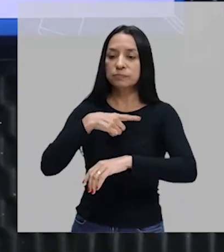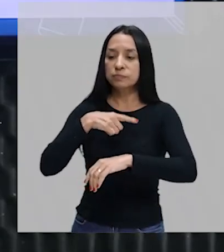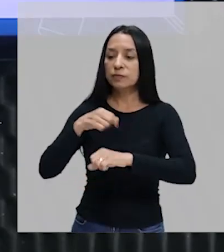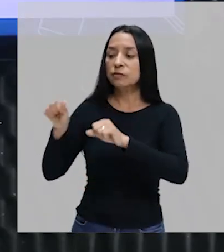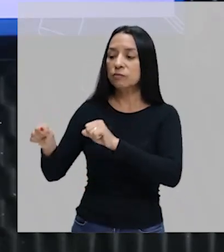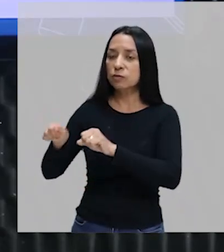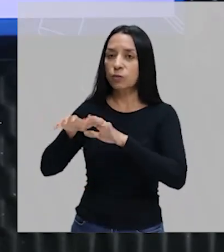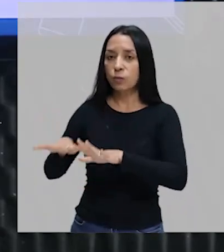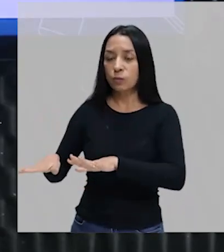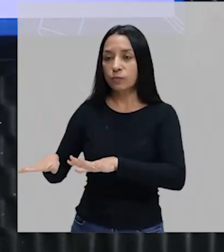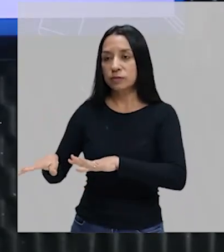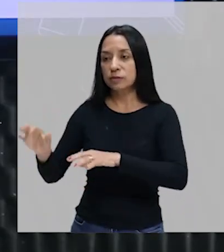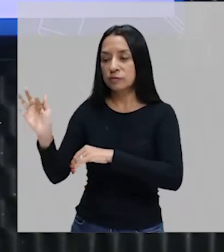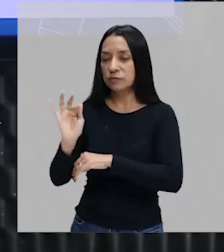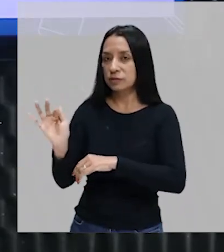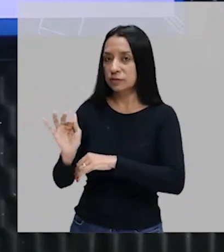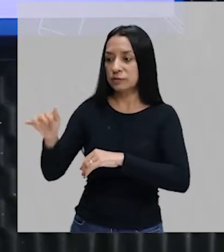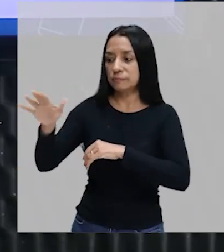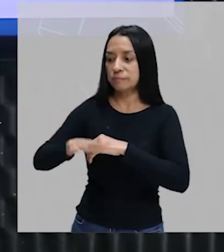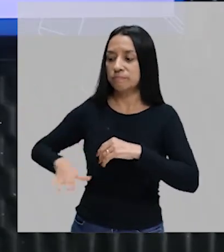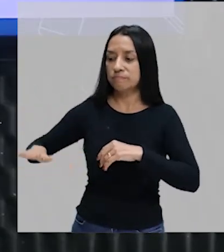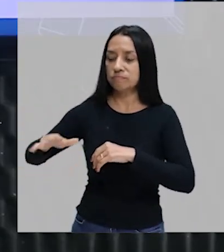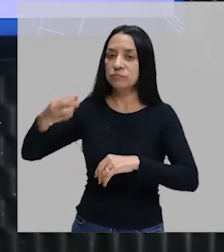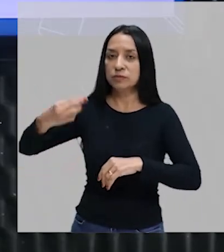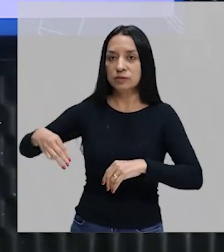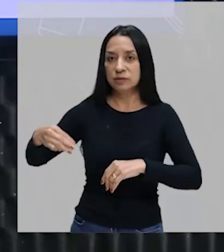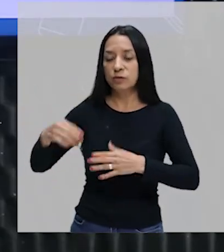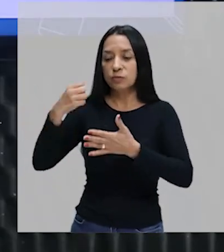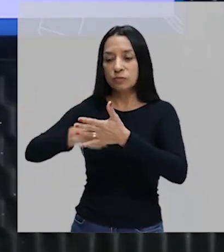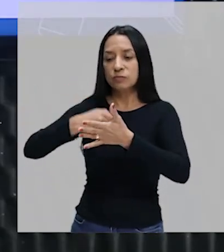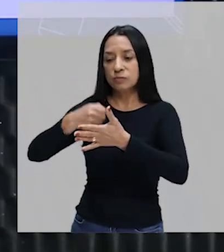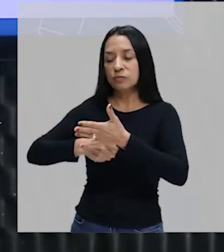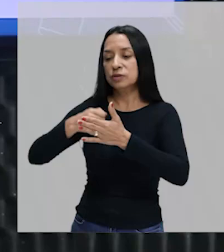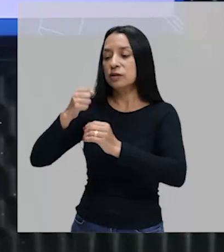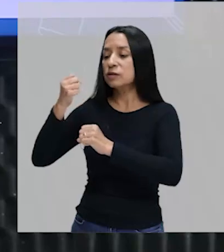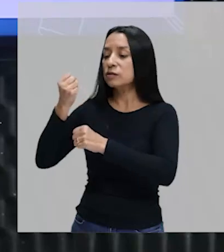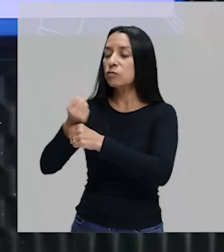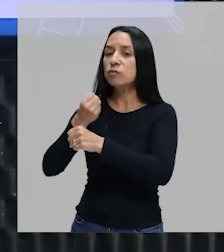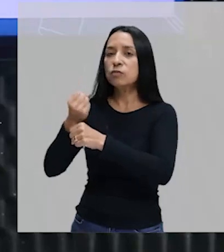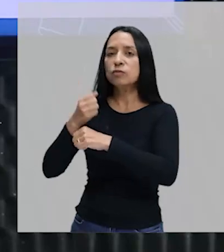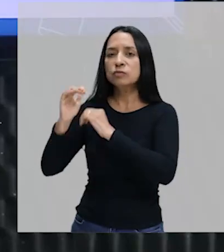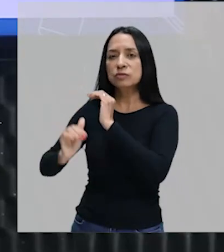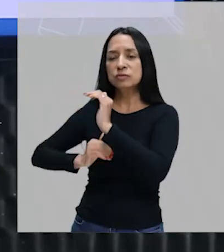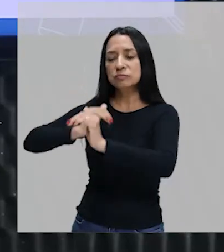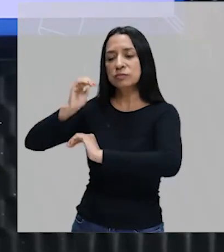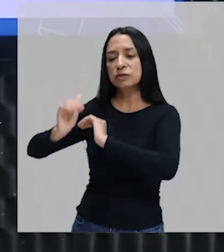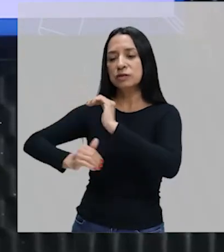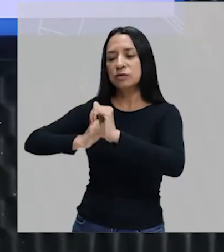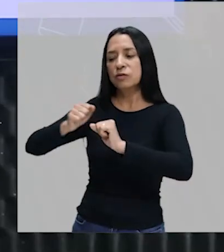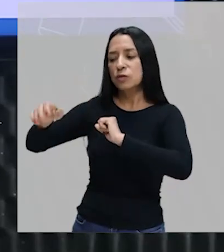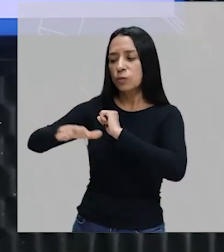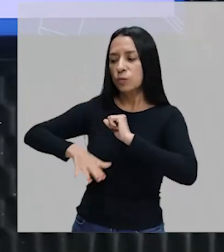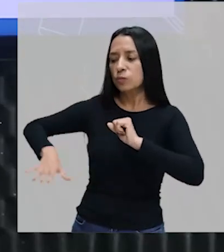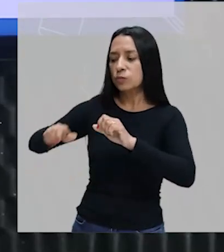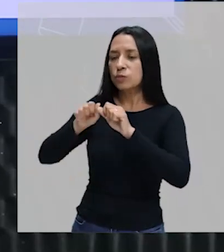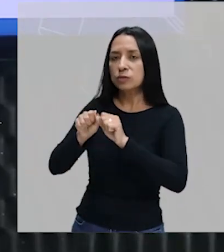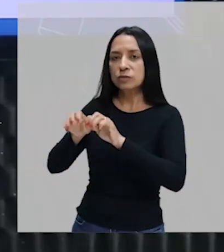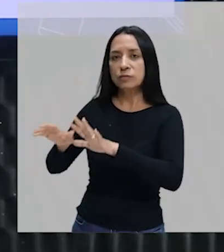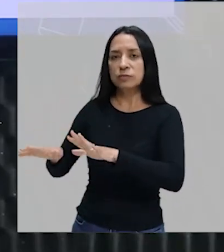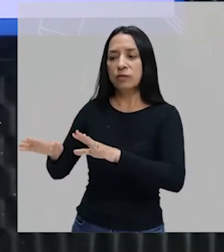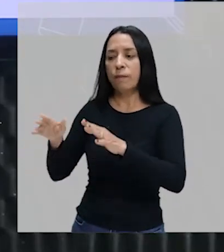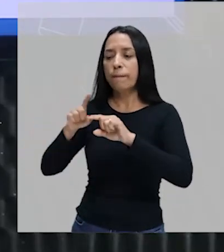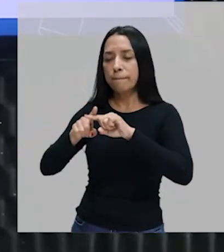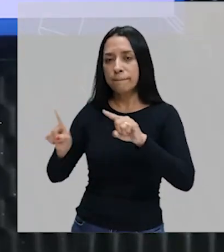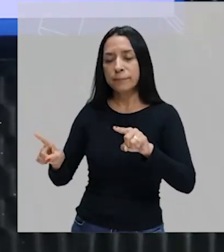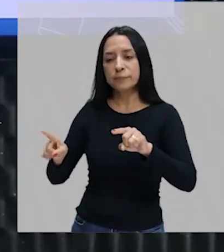ocupação francesa no nosso território, onde eles tentam construir um núcleo de ocupação. Só que em 1615 eles são expulsos,